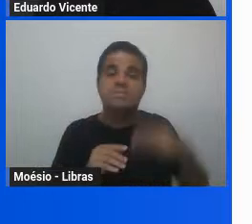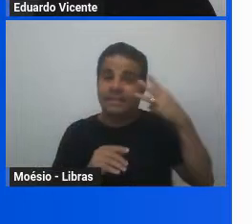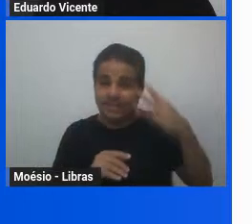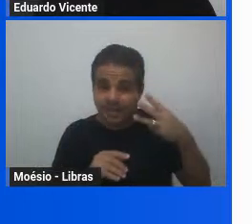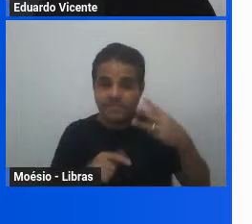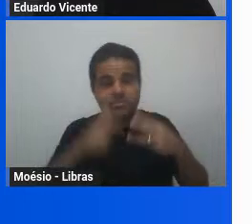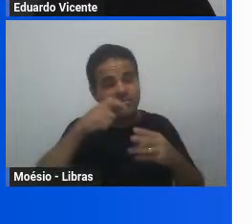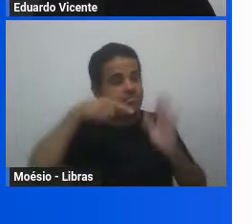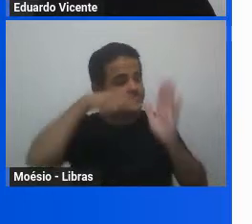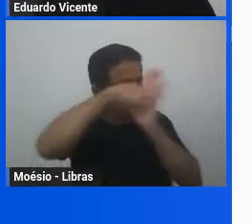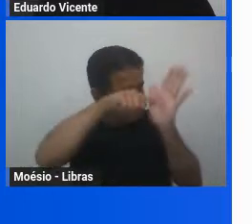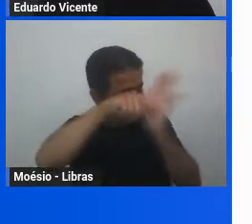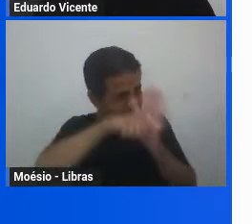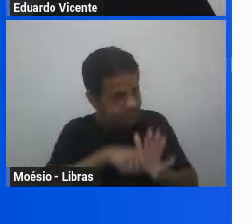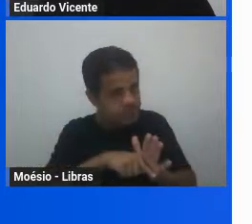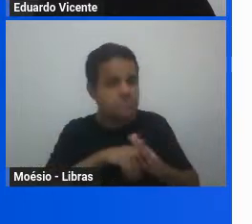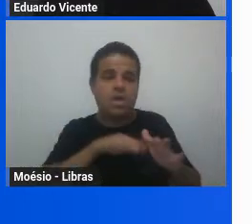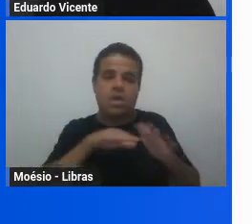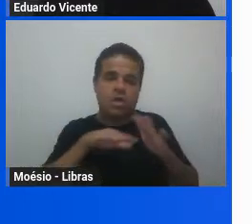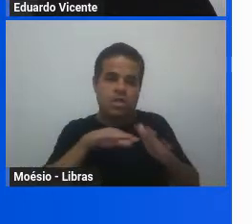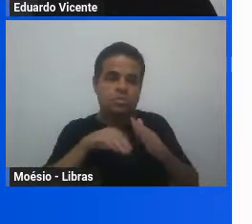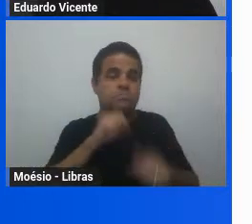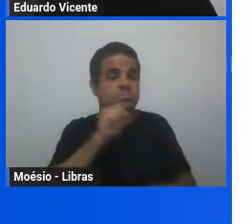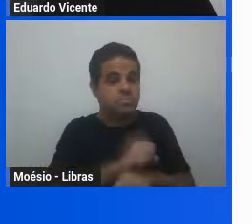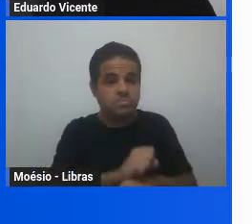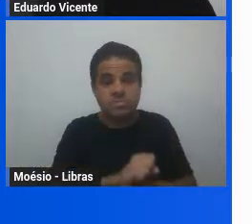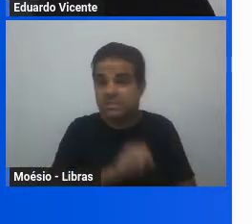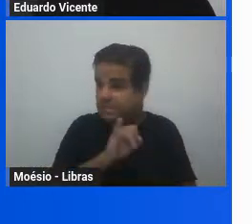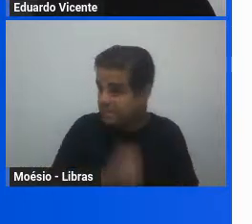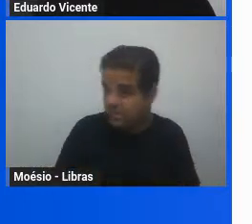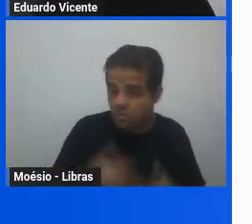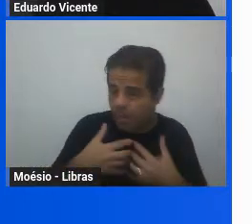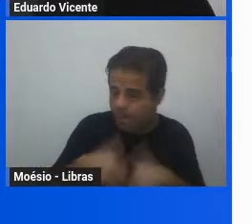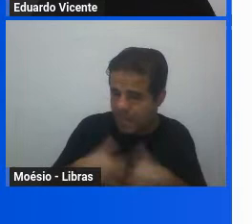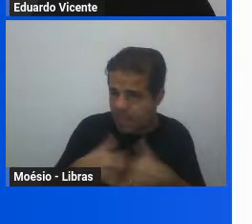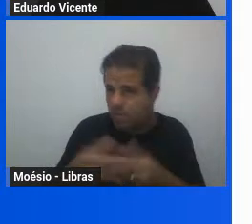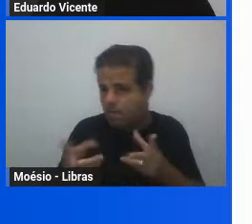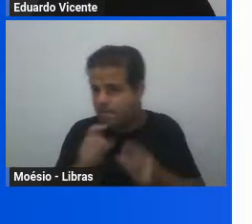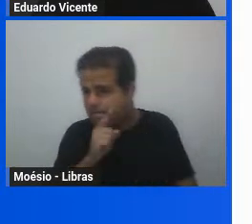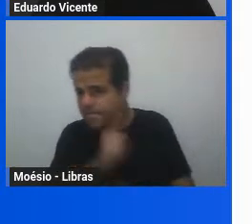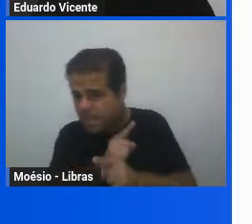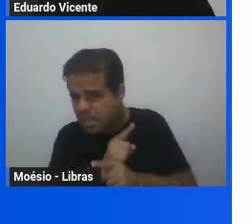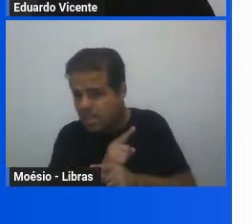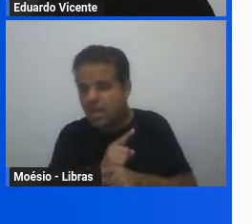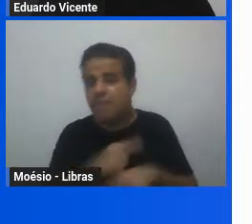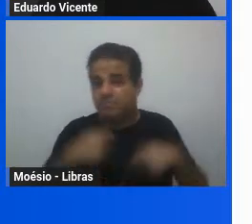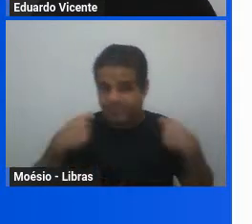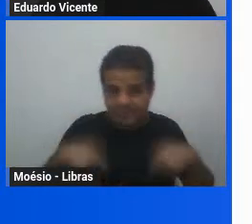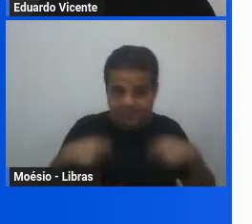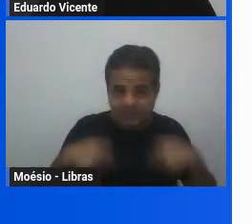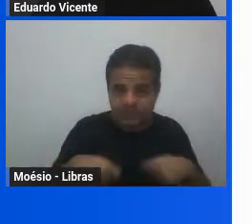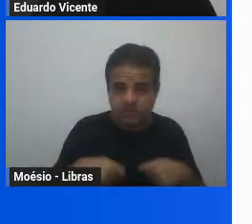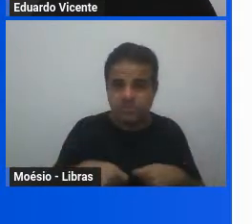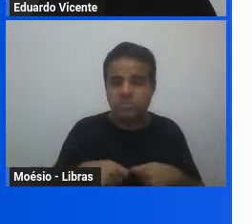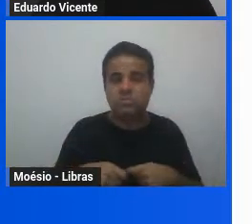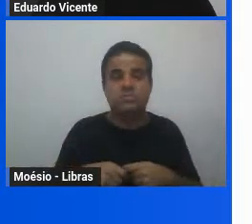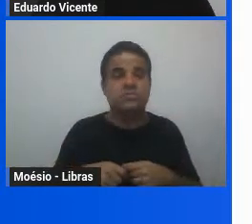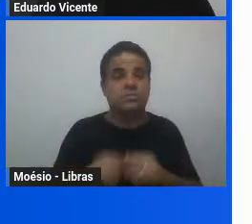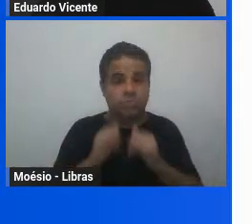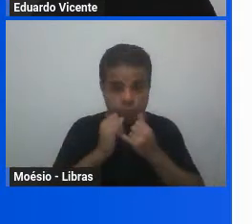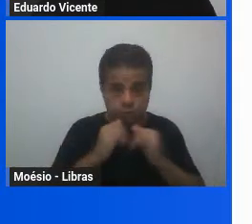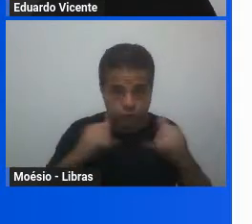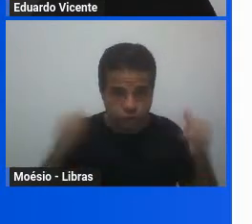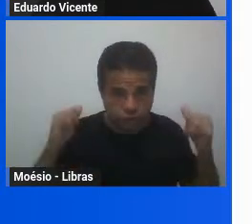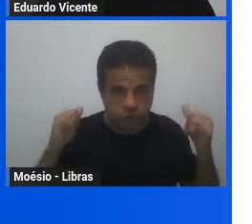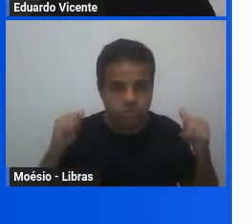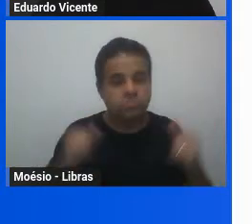o ritmo, aguarde o ritmo. Se o aparelho identificou que se faz necessário aplicar o choque, ele vai dizer